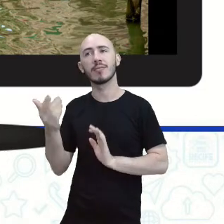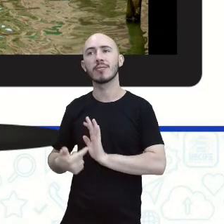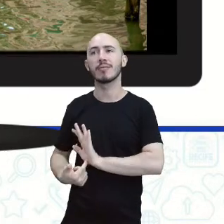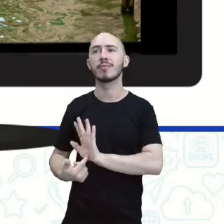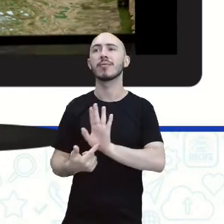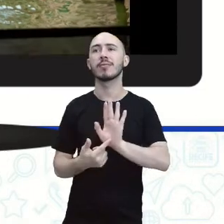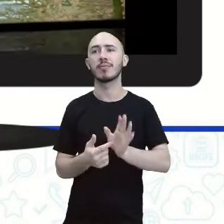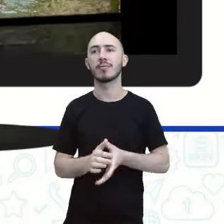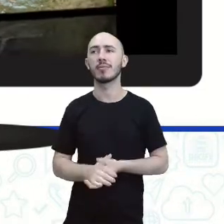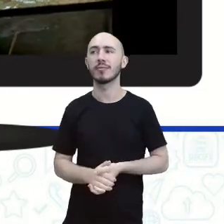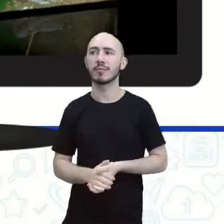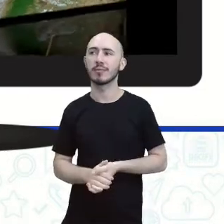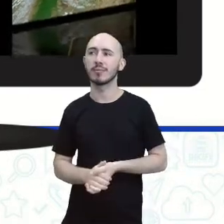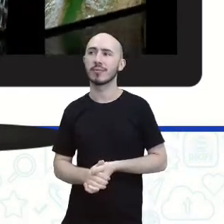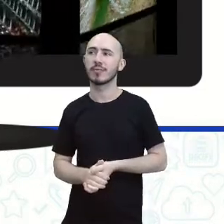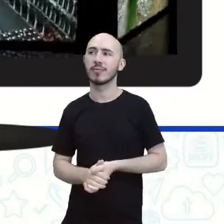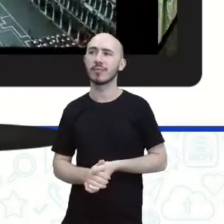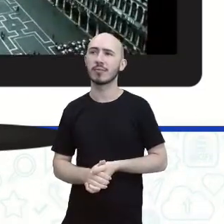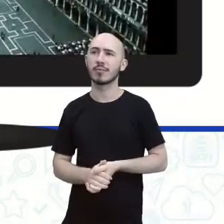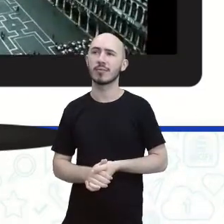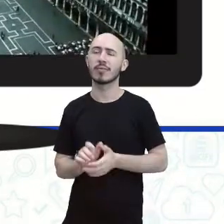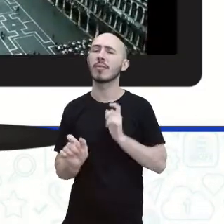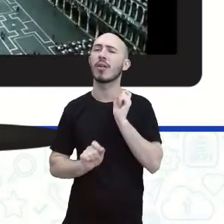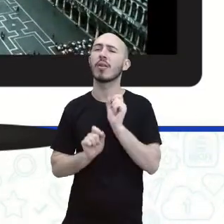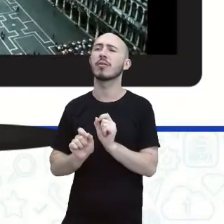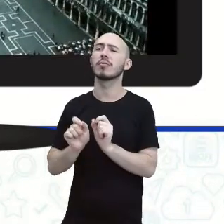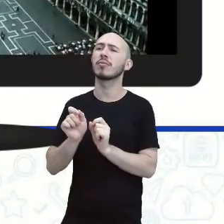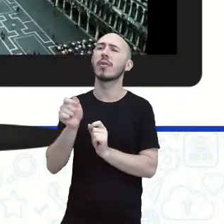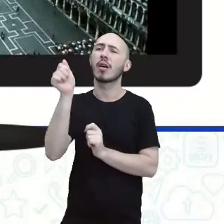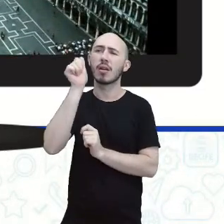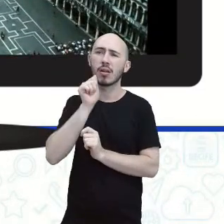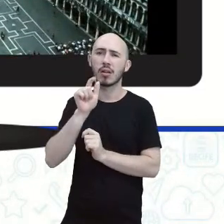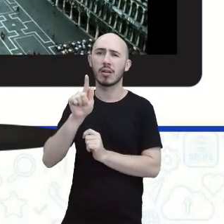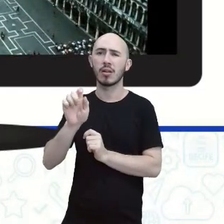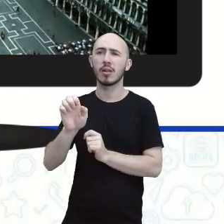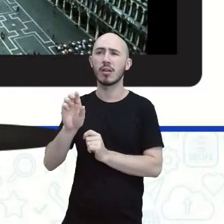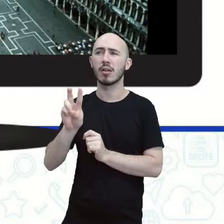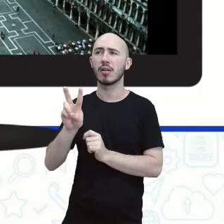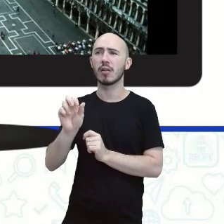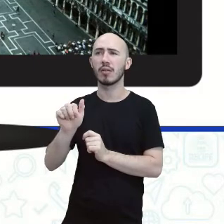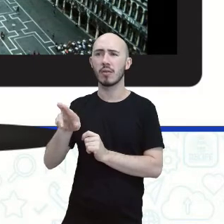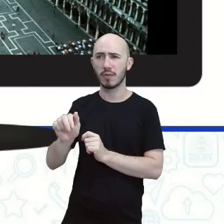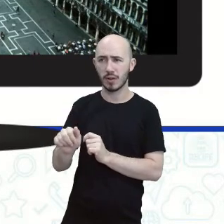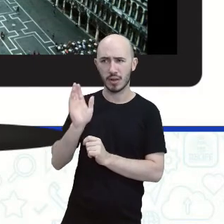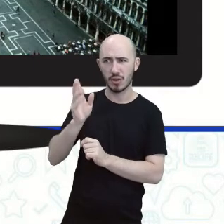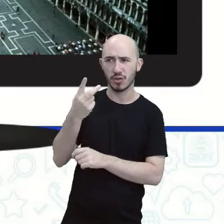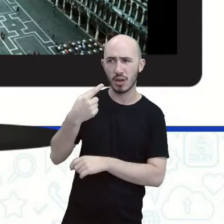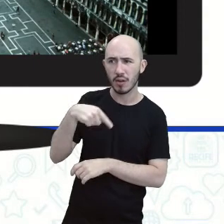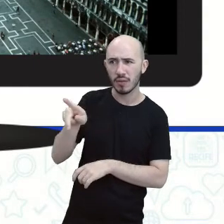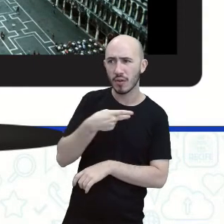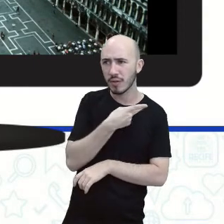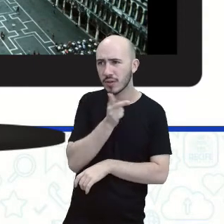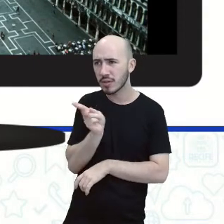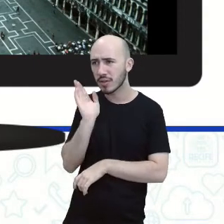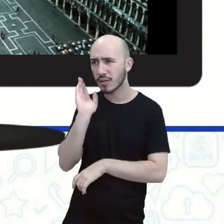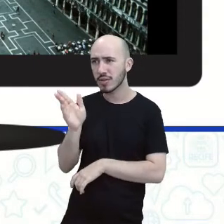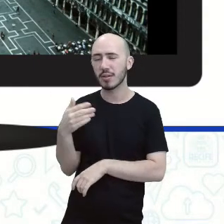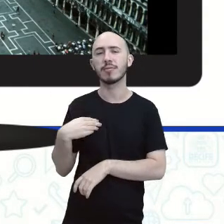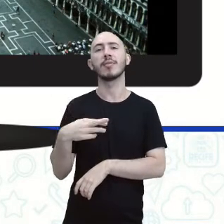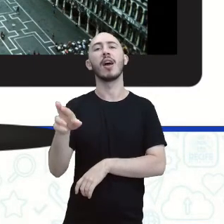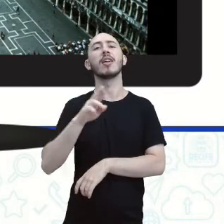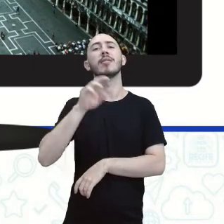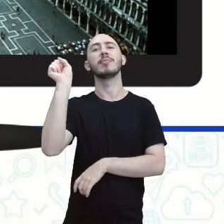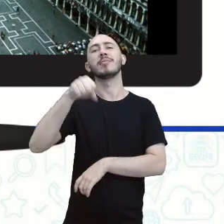Olha. Um dia, será que Giovana foi lá já em Veneza? Já. Giovana já passou nas glândulas de Veneza, Giovana? Já! Olha aí.